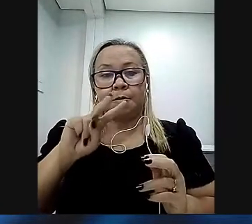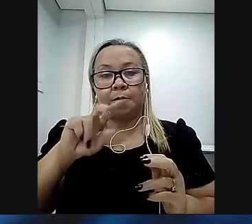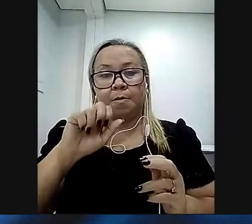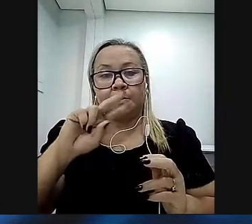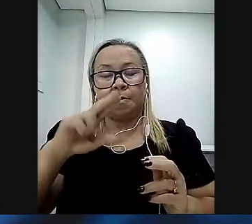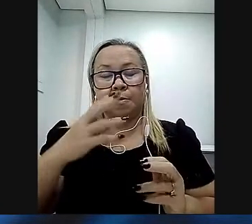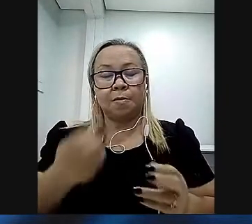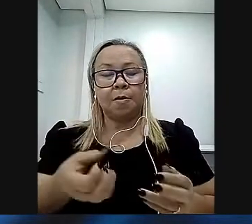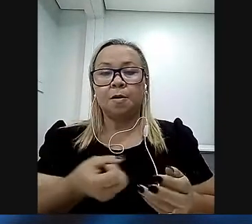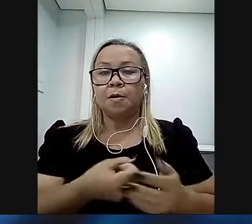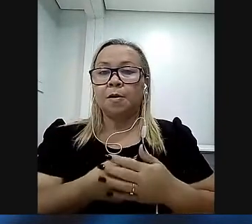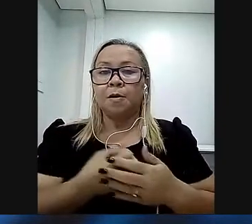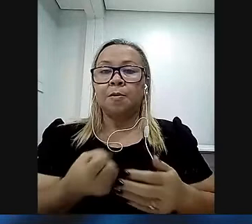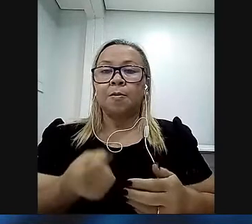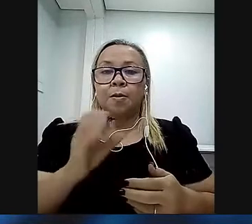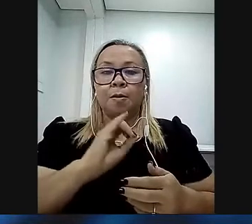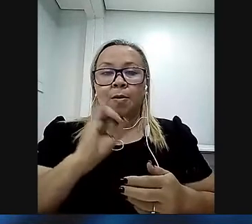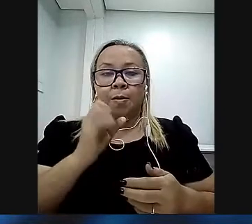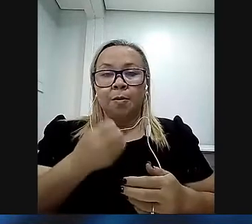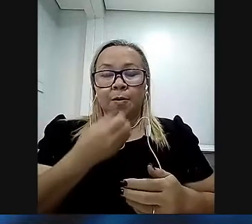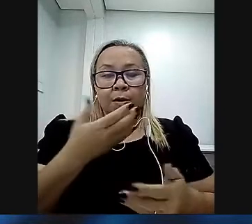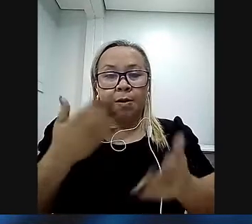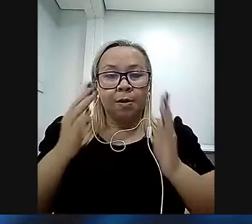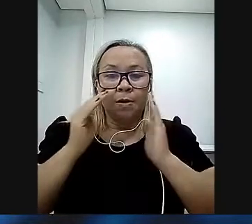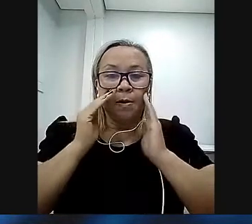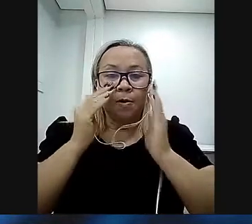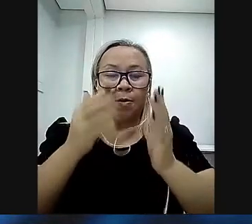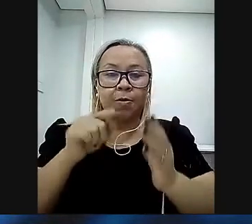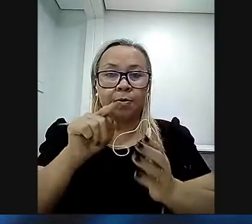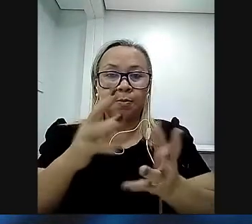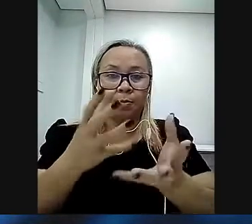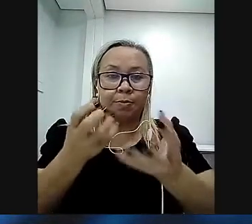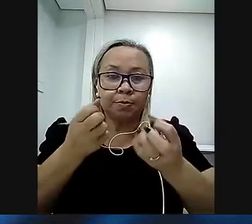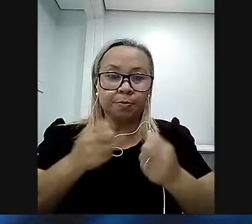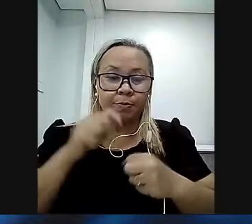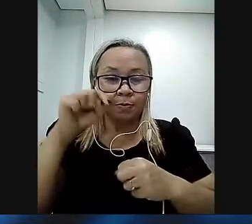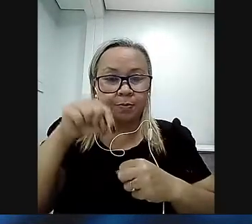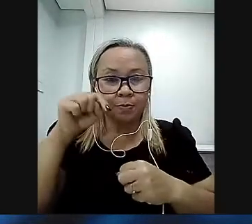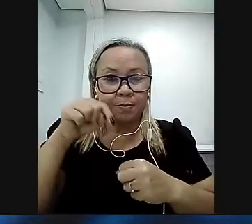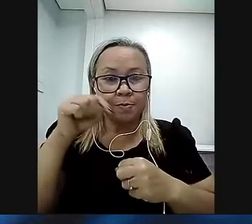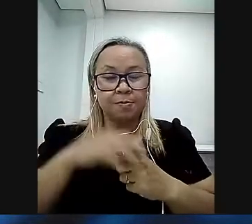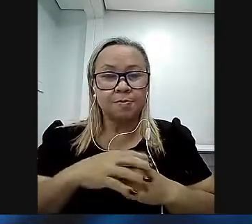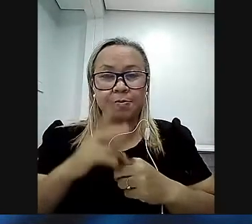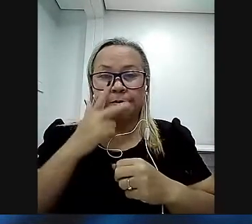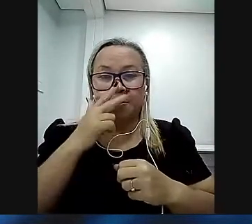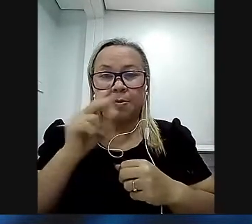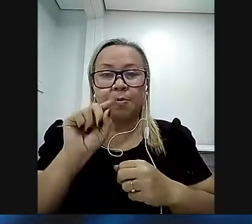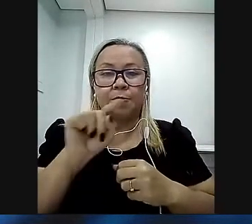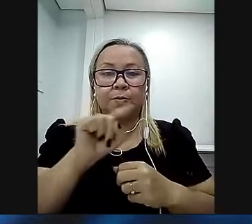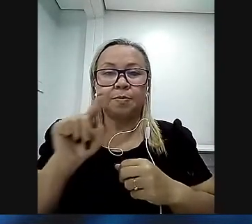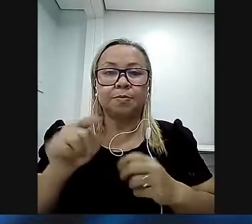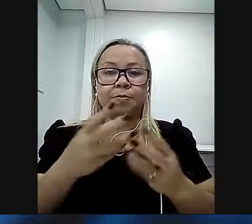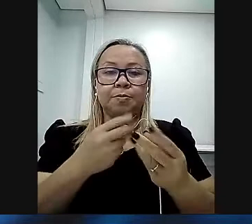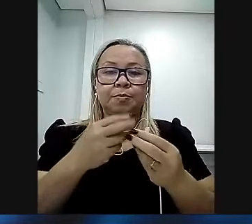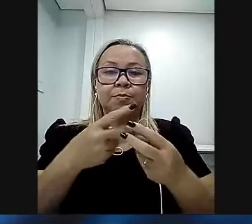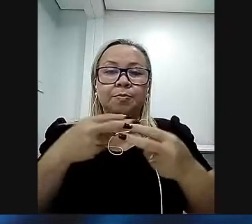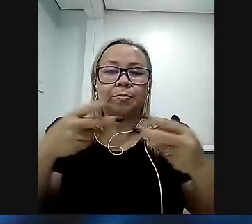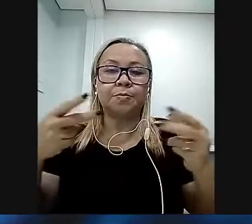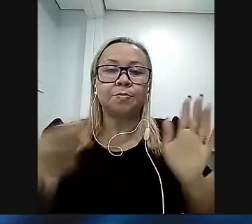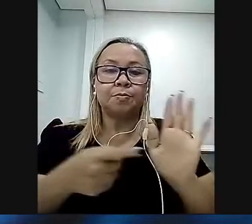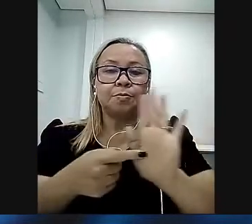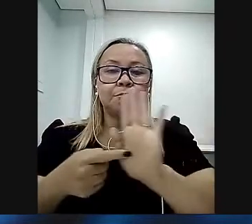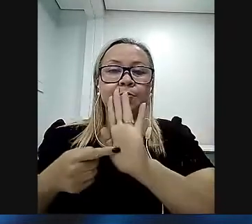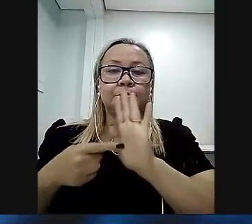Museu Aberto, encerrando essa nossa temporada de 2021. Eu acho que você tem muita coisa para mostrar para a gente dessa sua longa